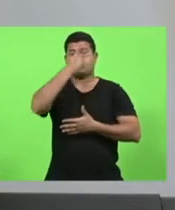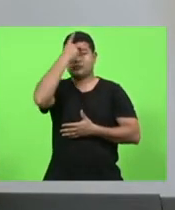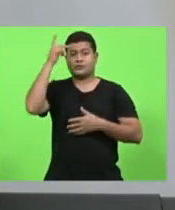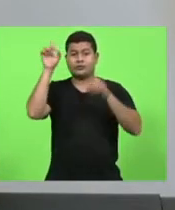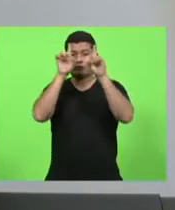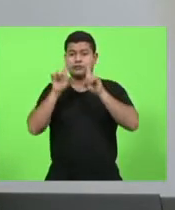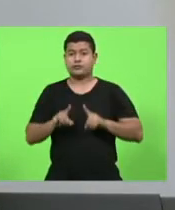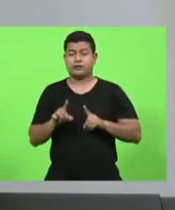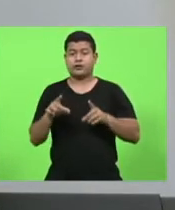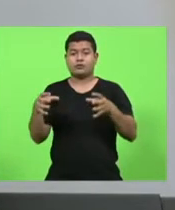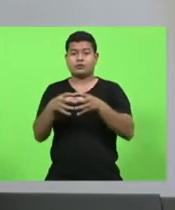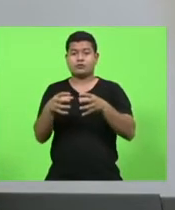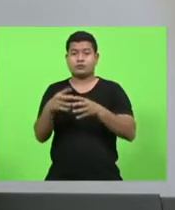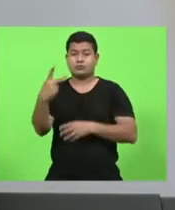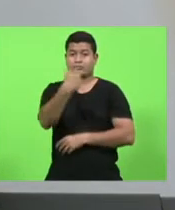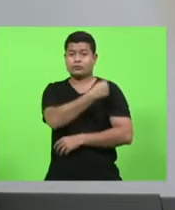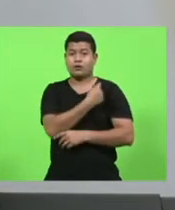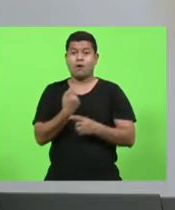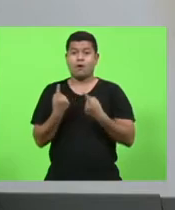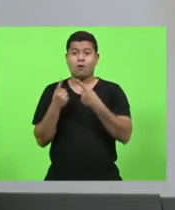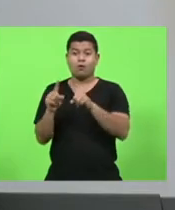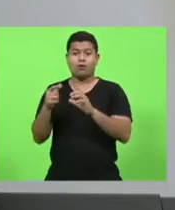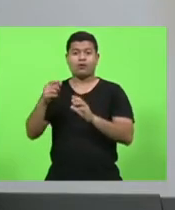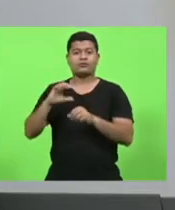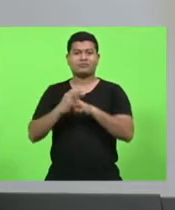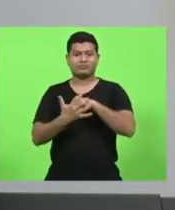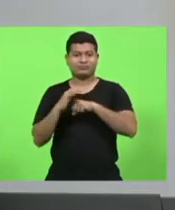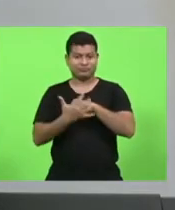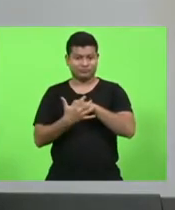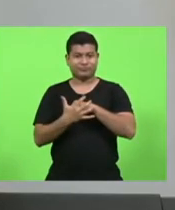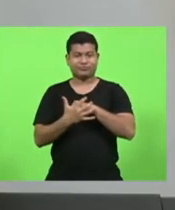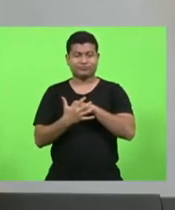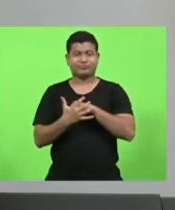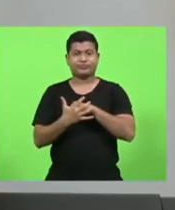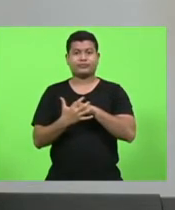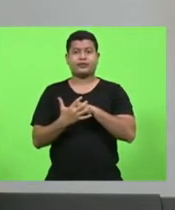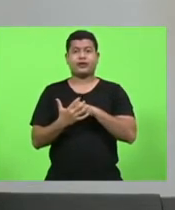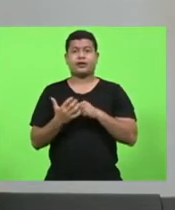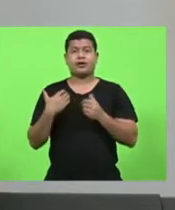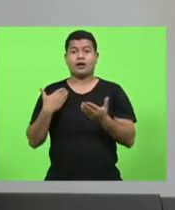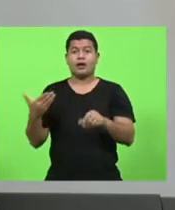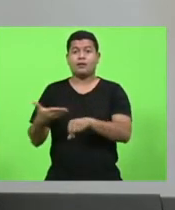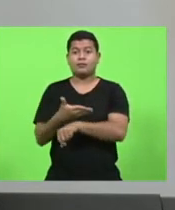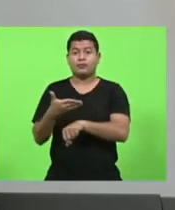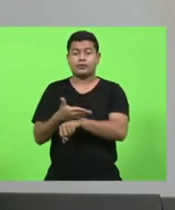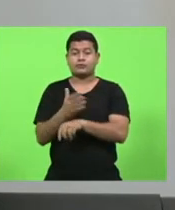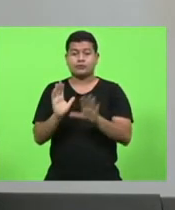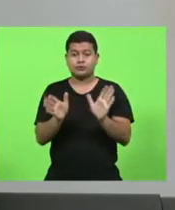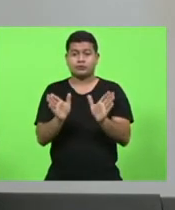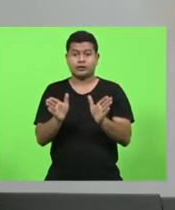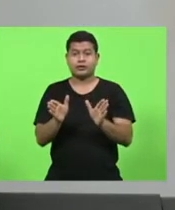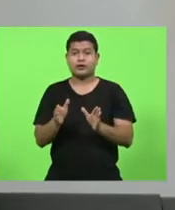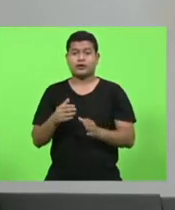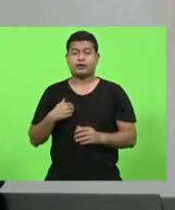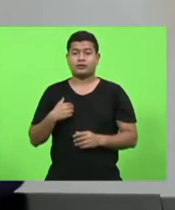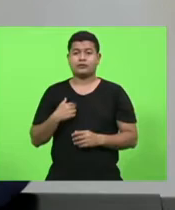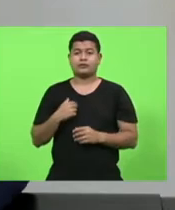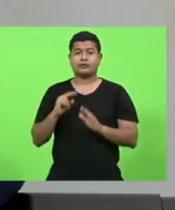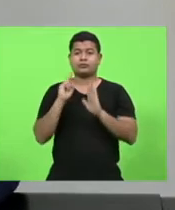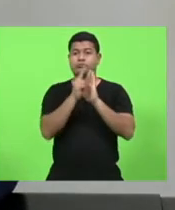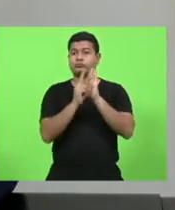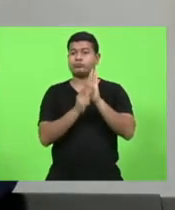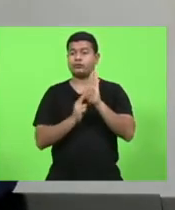grupo de imunização contra a Covid, com os participantes já previamente nominados. Eu